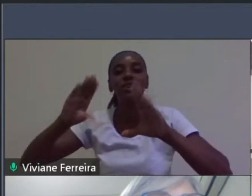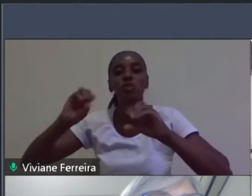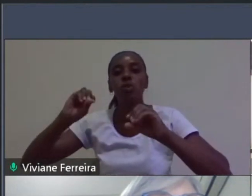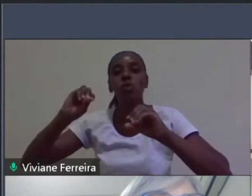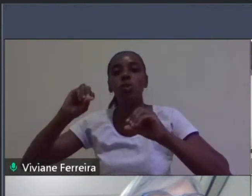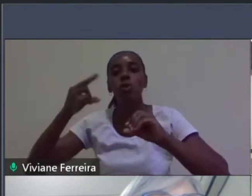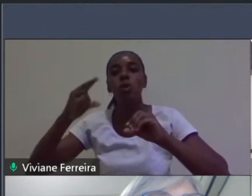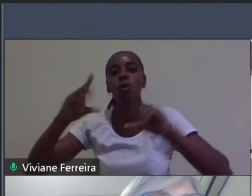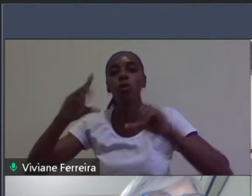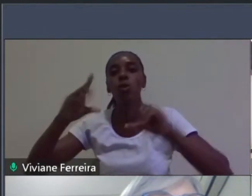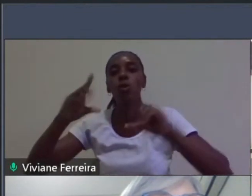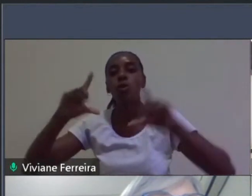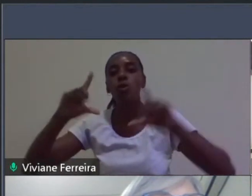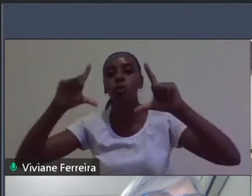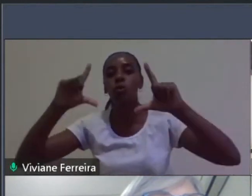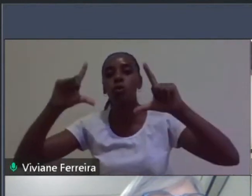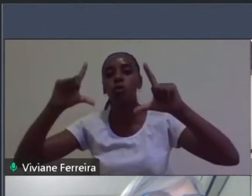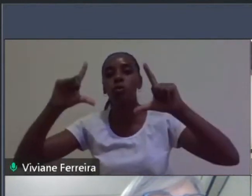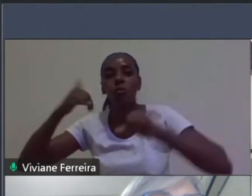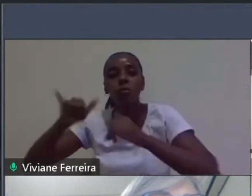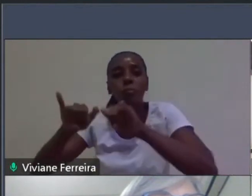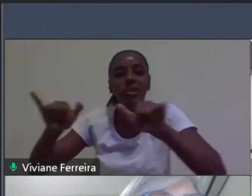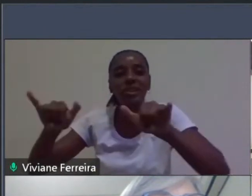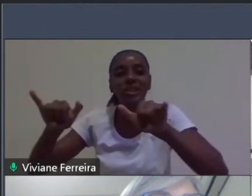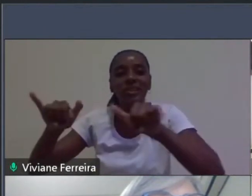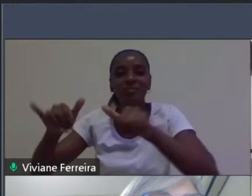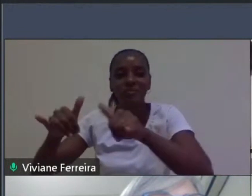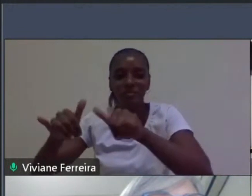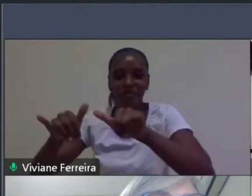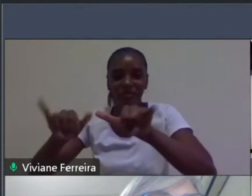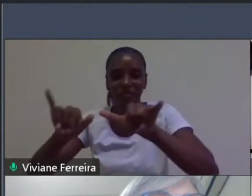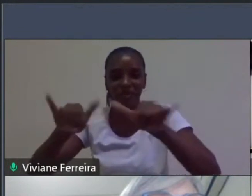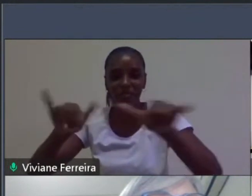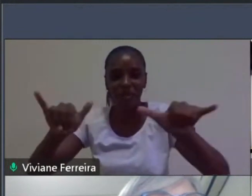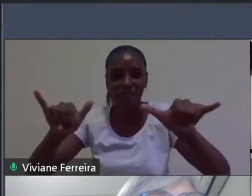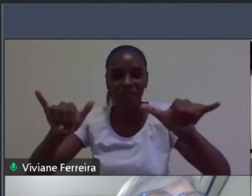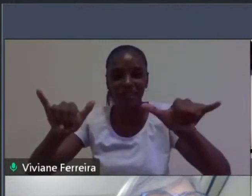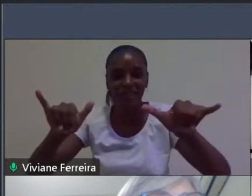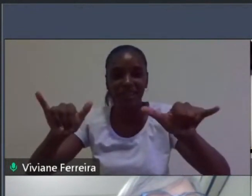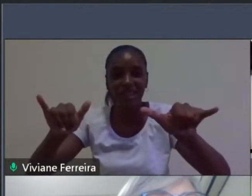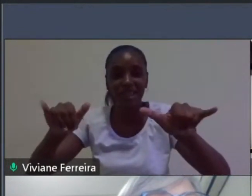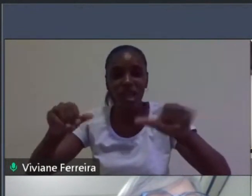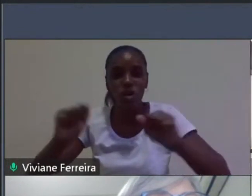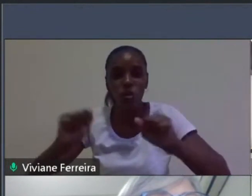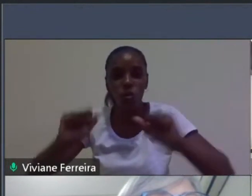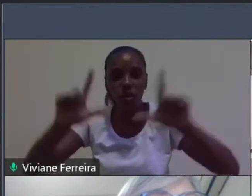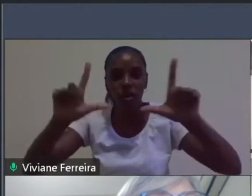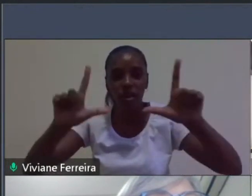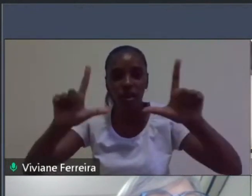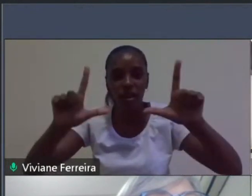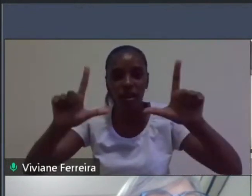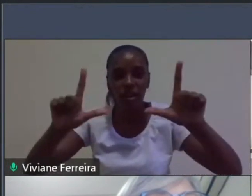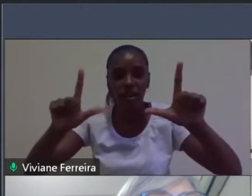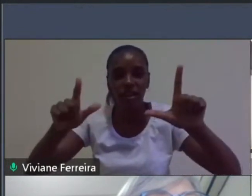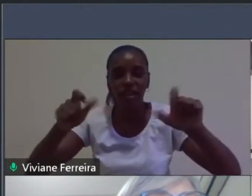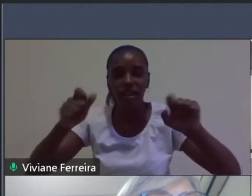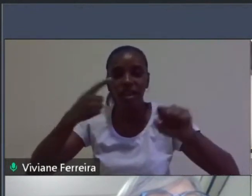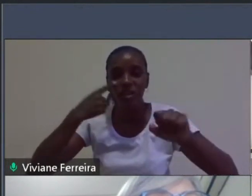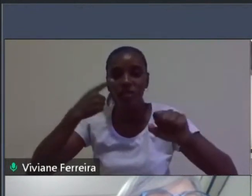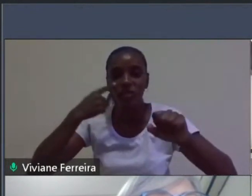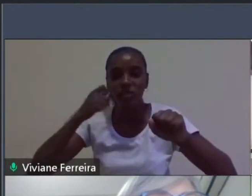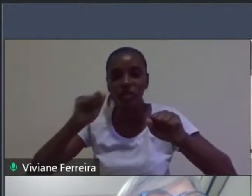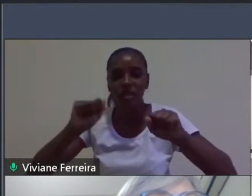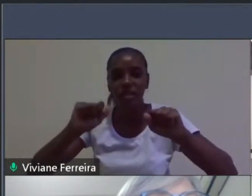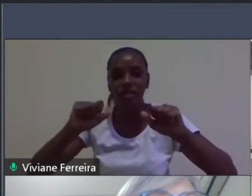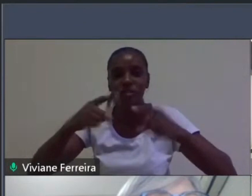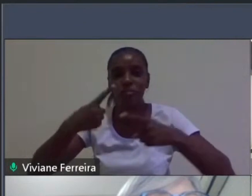bateria. Pode ser. Mas eu liguei. Eu vi que você ligou. Você quer mexer aí? Porque a gente já vai